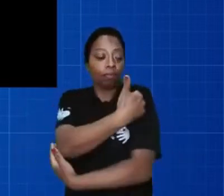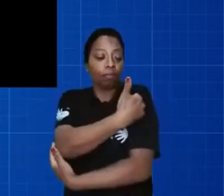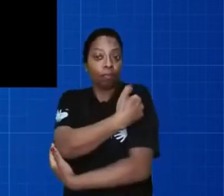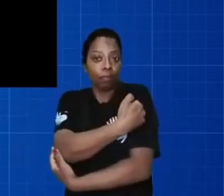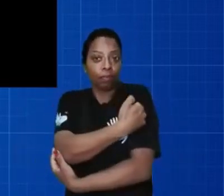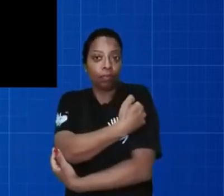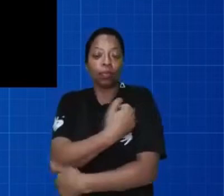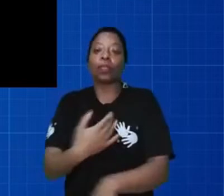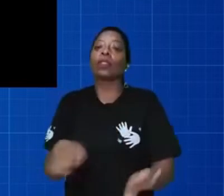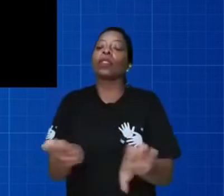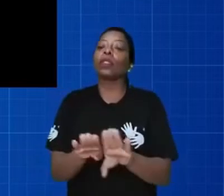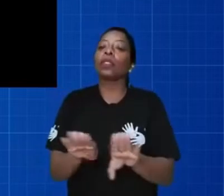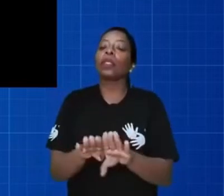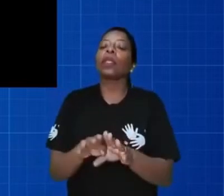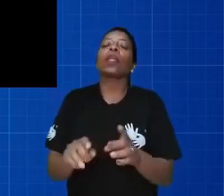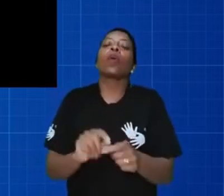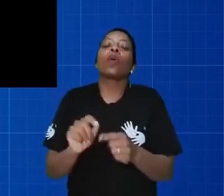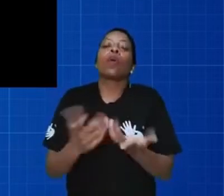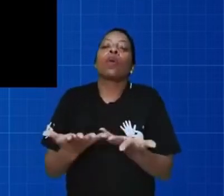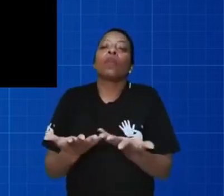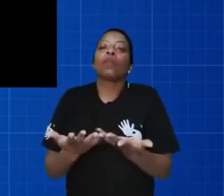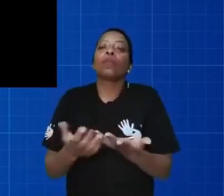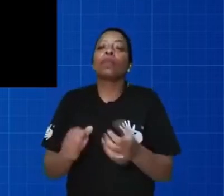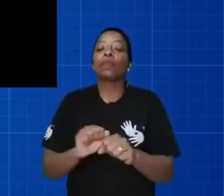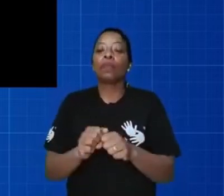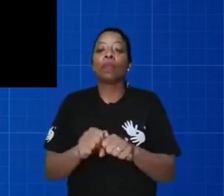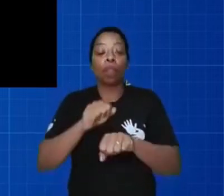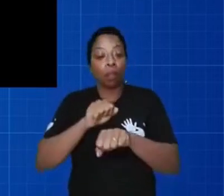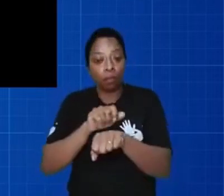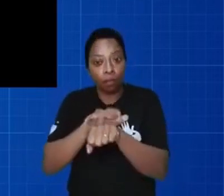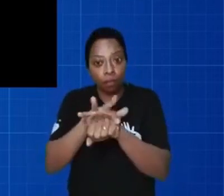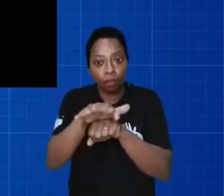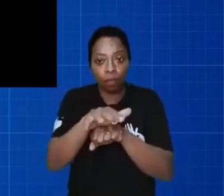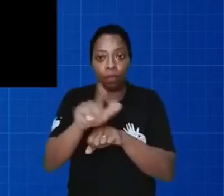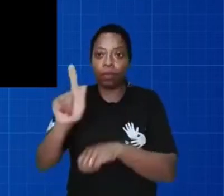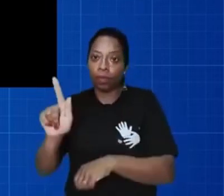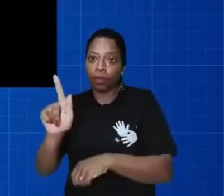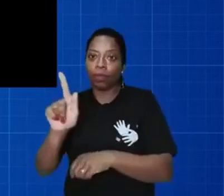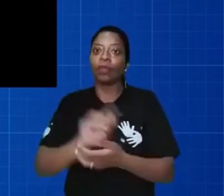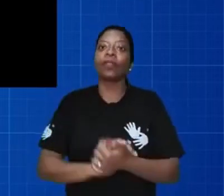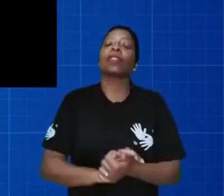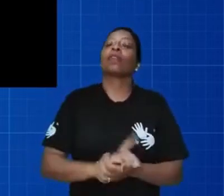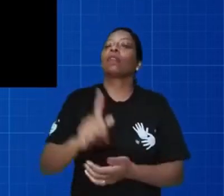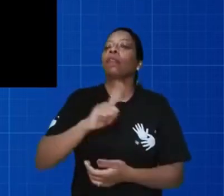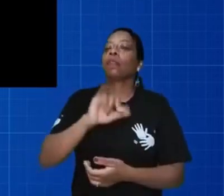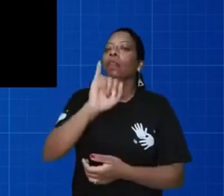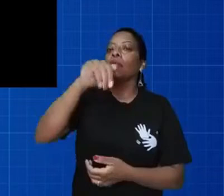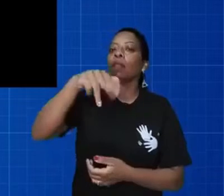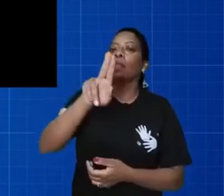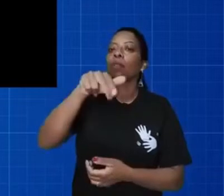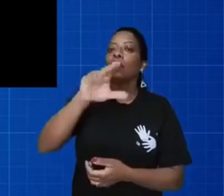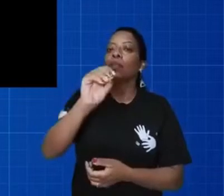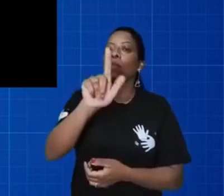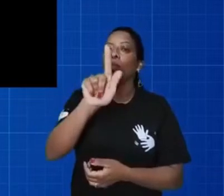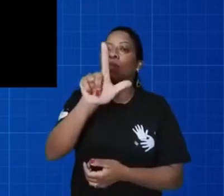vacinas especiais, que algumas pessoas tomam em decorrência de seu estado de saúde, avaliado pelo CRIE, que